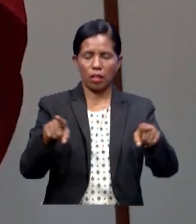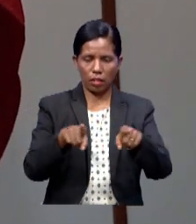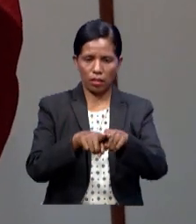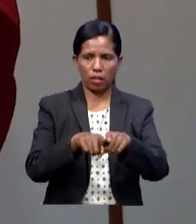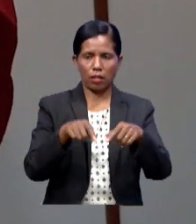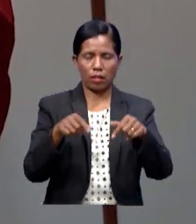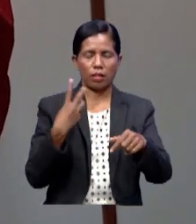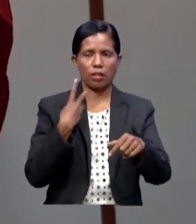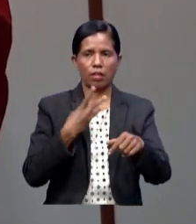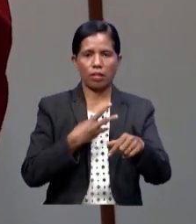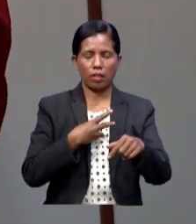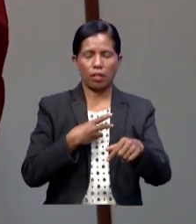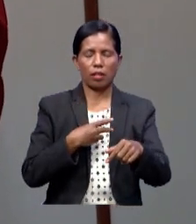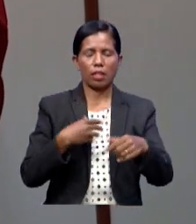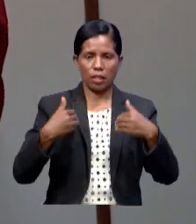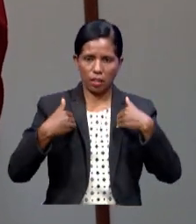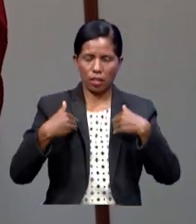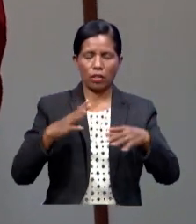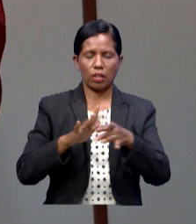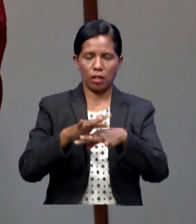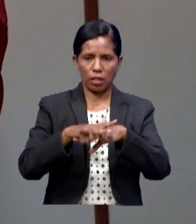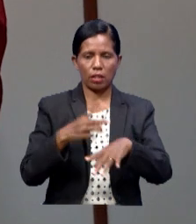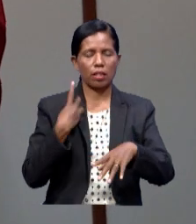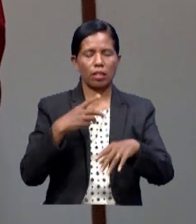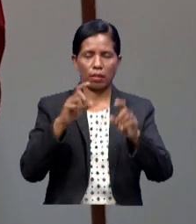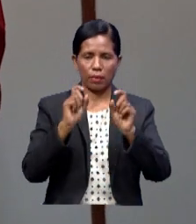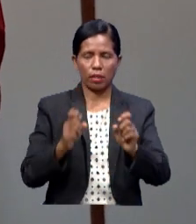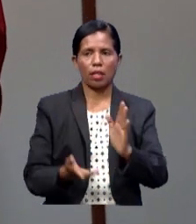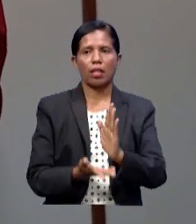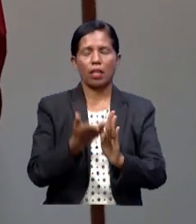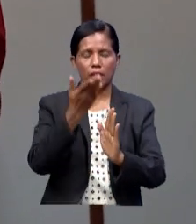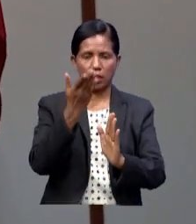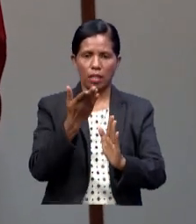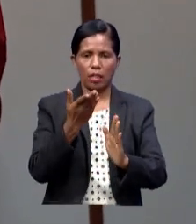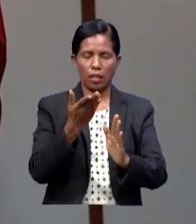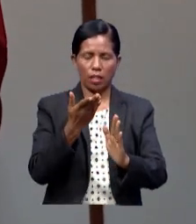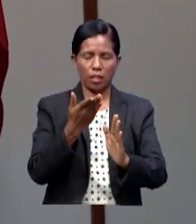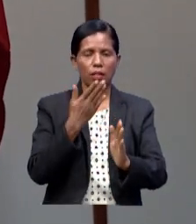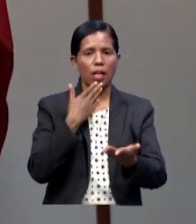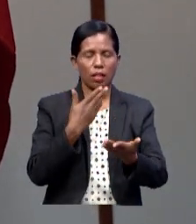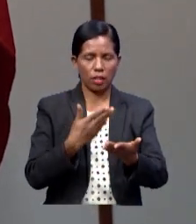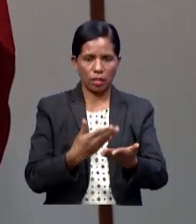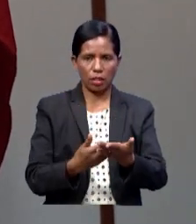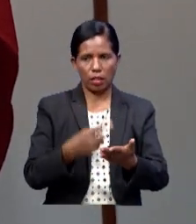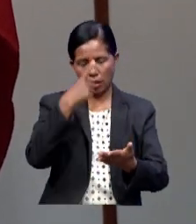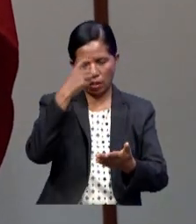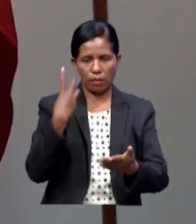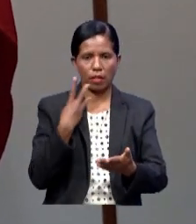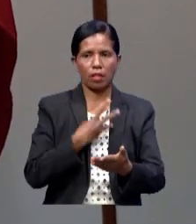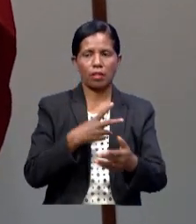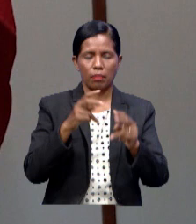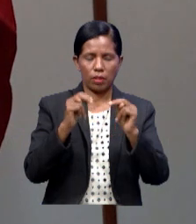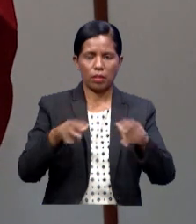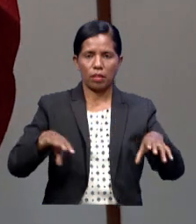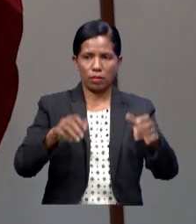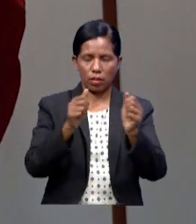in sistema de anatais, de que ta precisa ter essa sa eleva nia qualidade, e tamane ta precisa